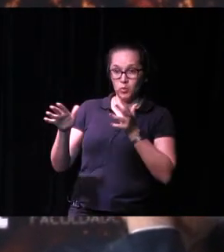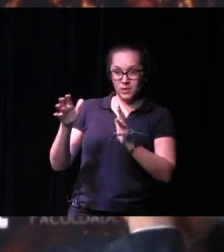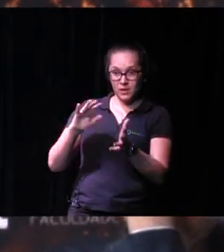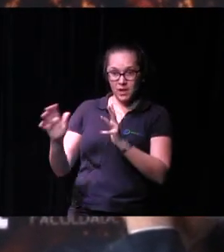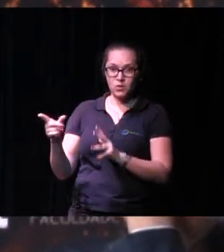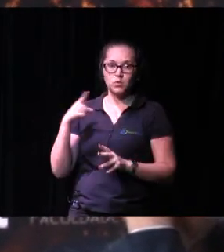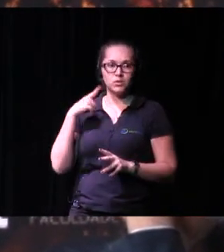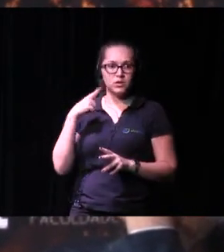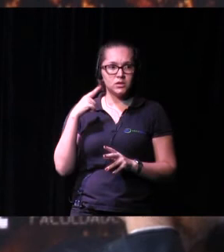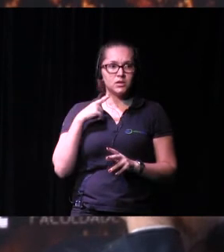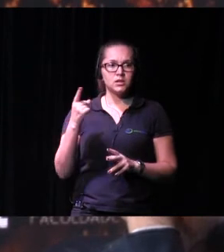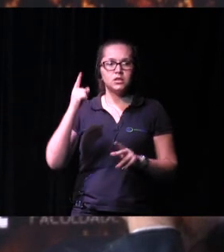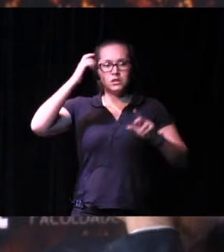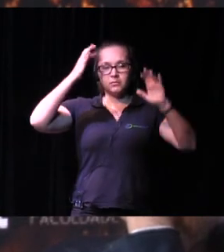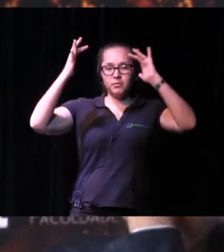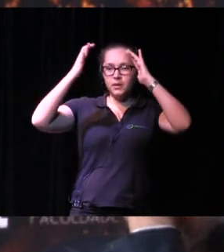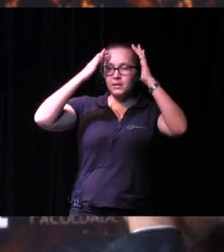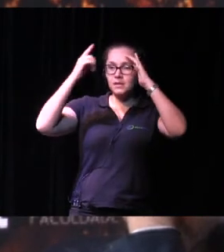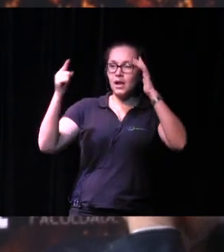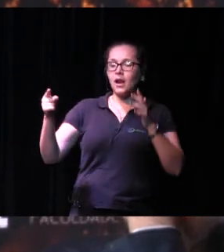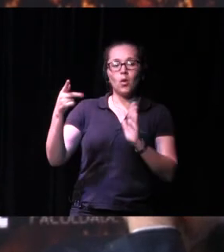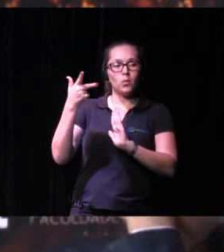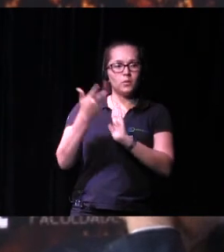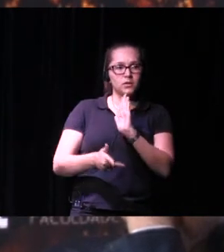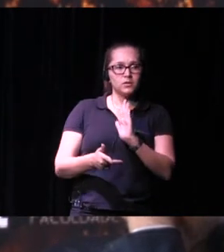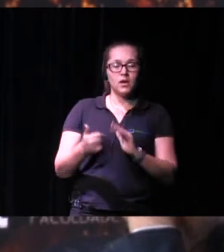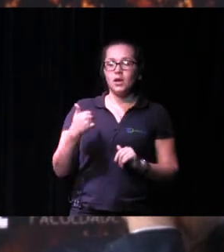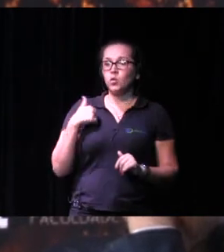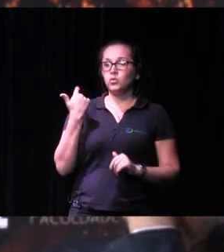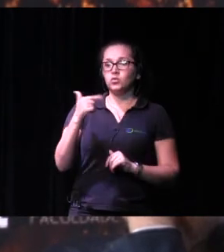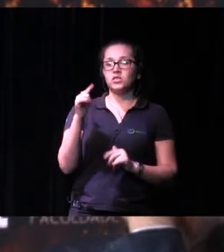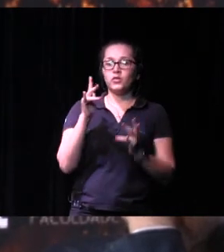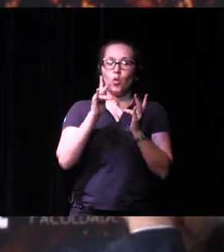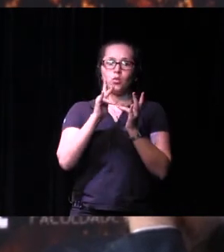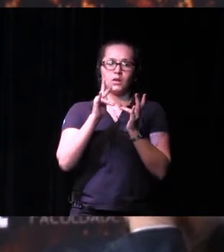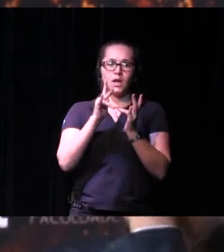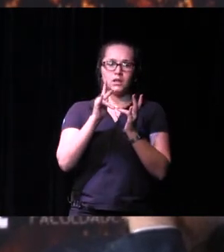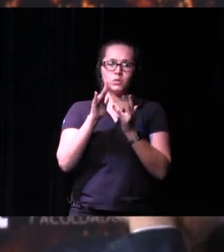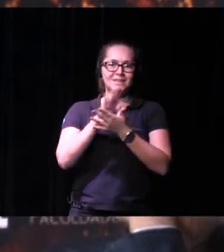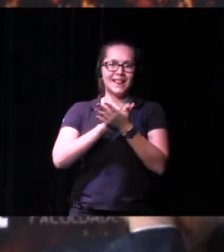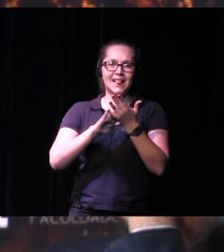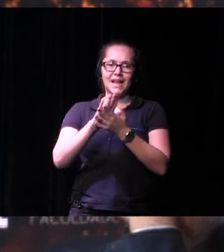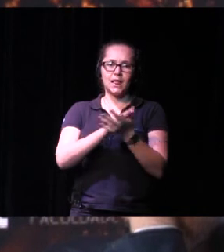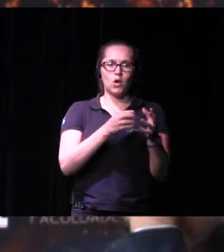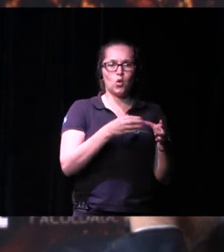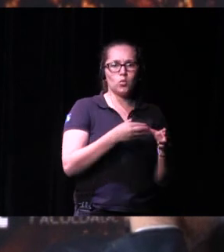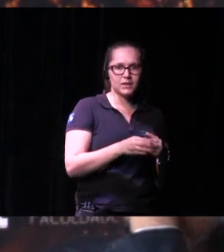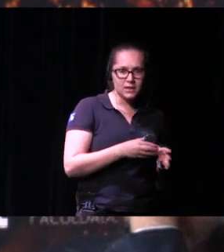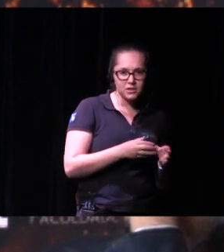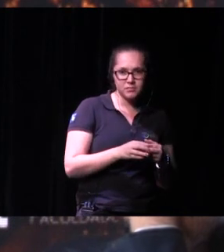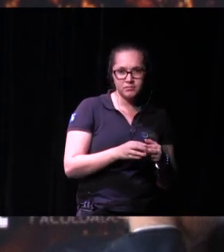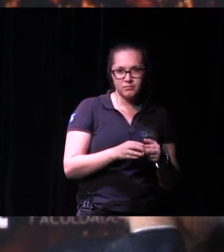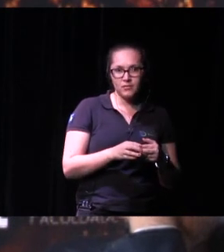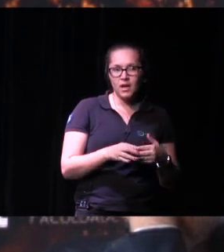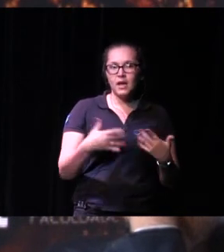refletir nesse projeto, não tive contato com ninguém da comunidade. Isso não foi um